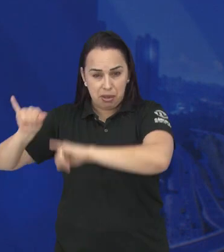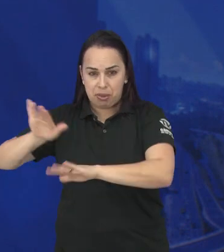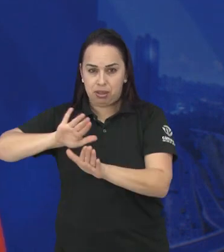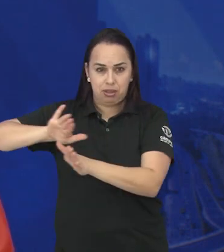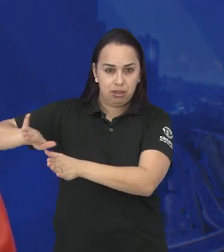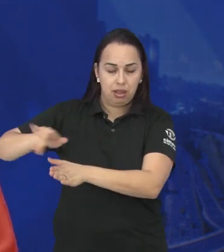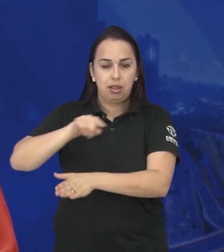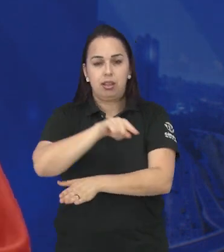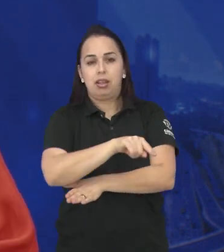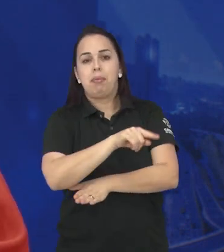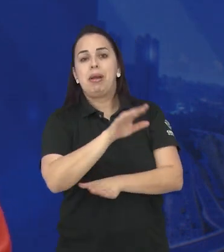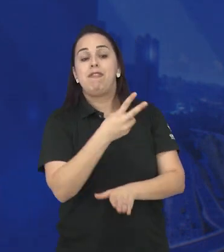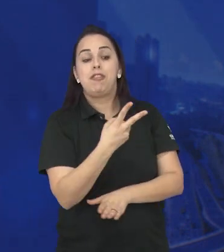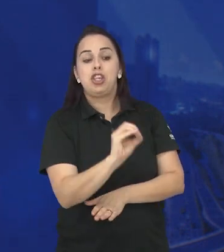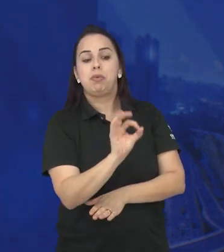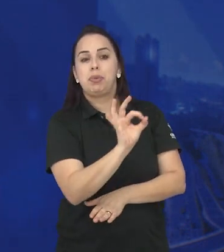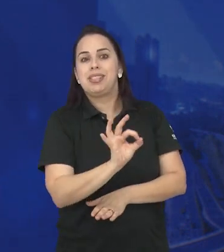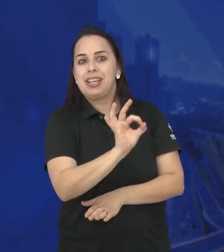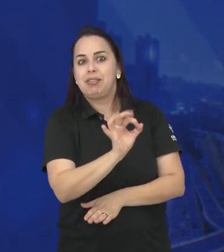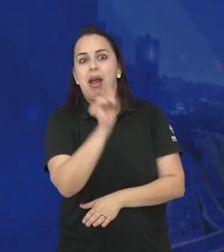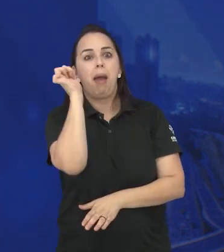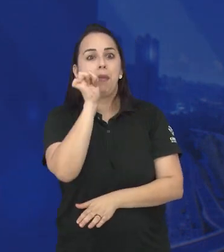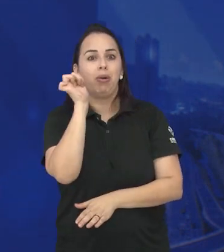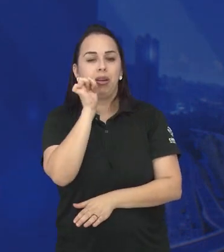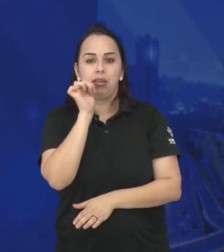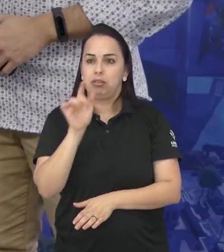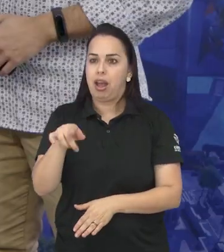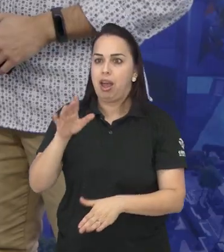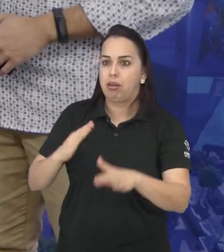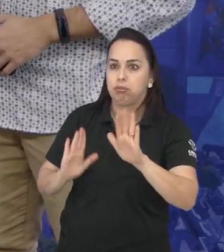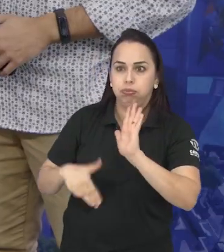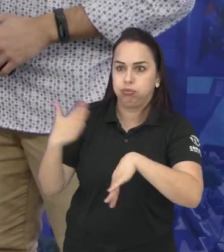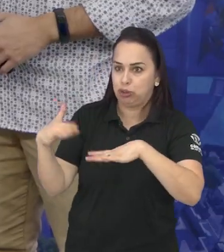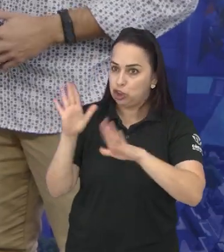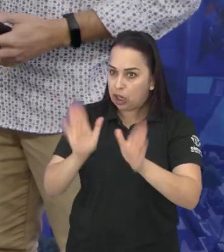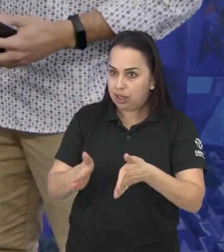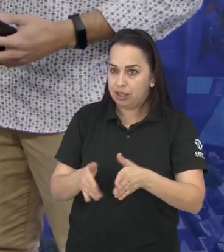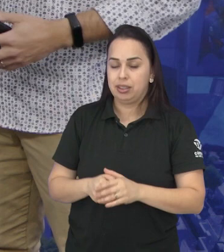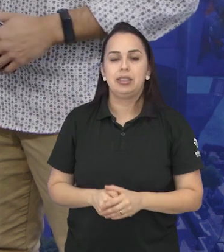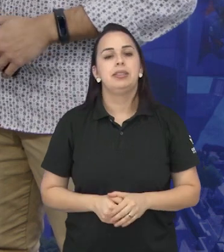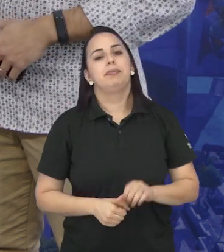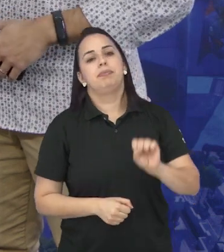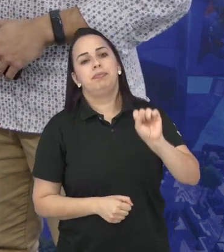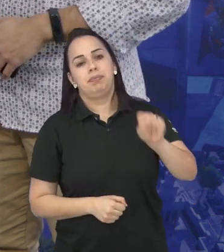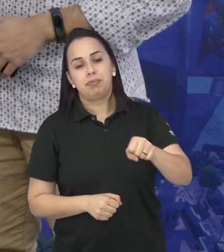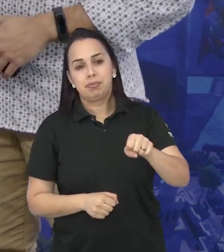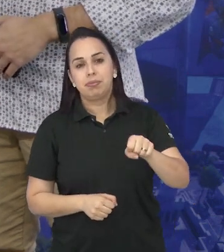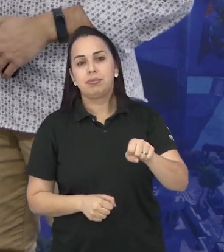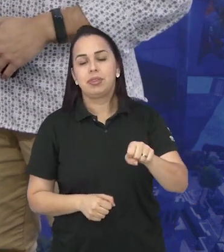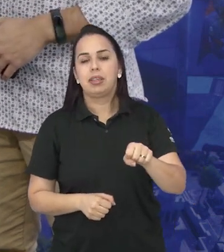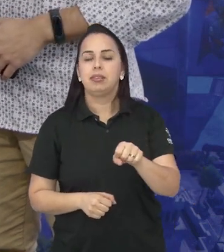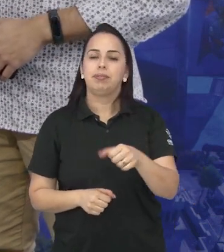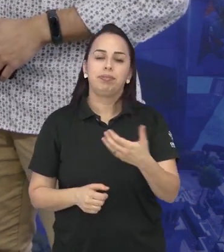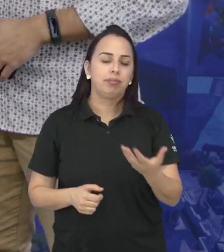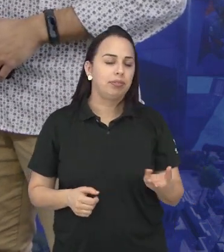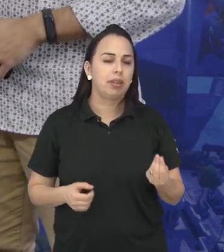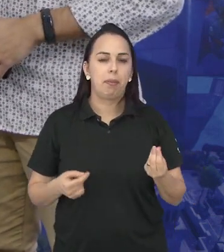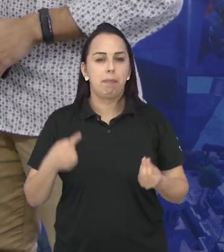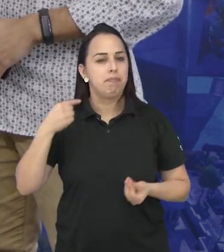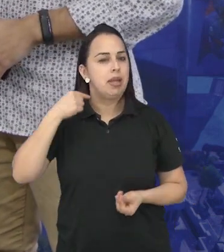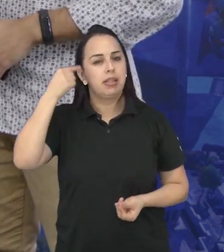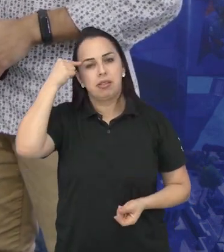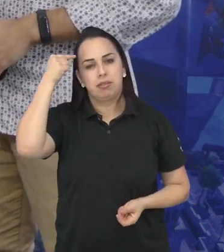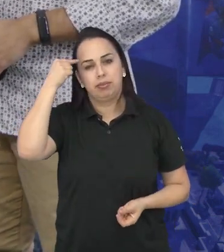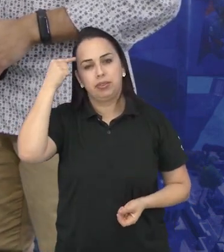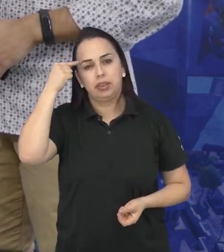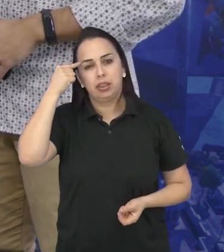mulheres hoje. Então a gente vê que isso Já é um avanço, né? já é um Mesmo sendo avanço. 20%, já é um avanço. Isso, e ainda mais quando você leva